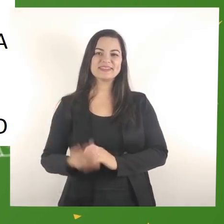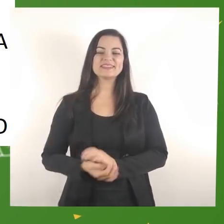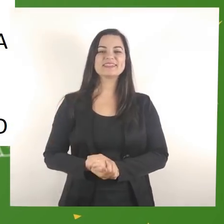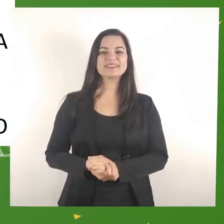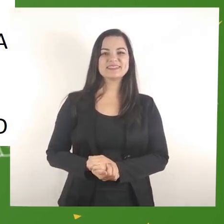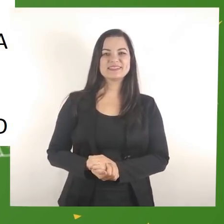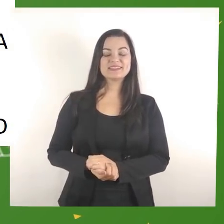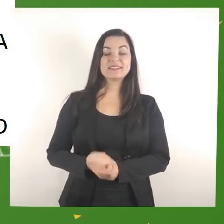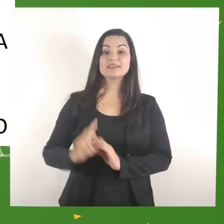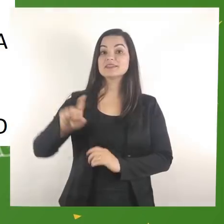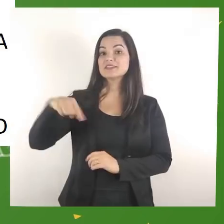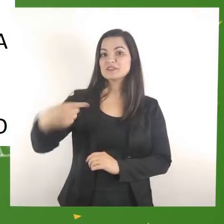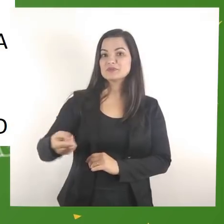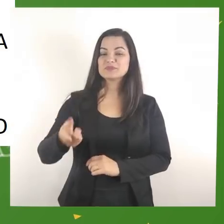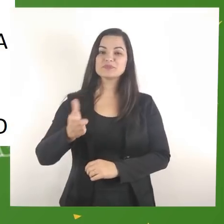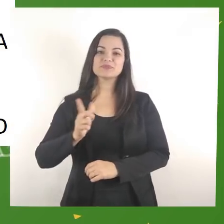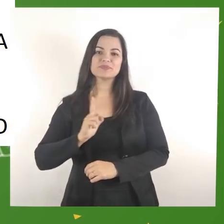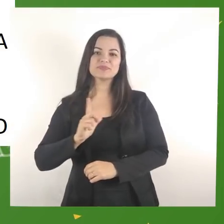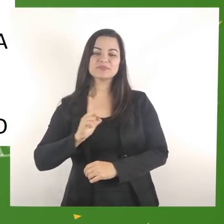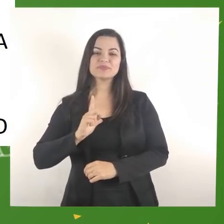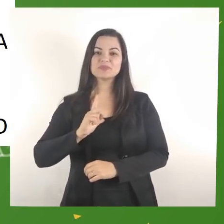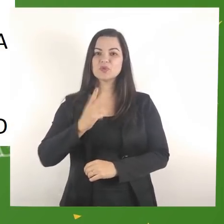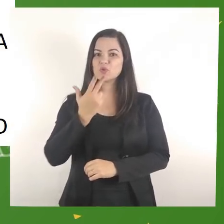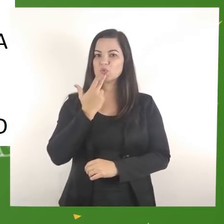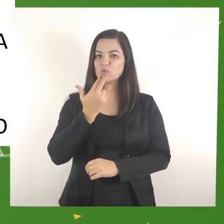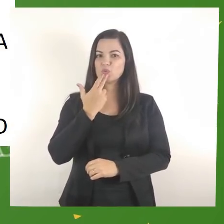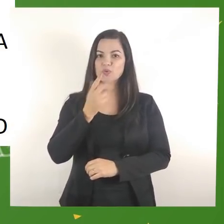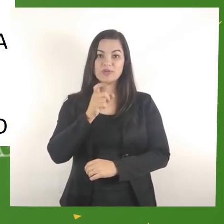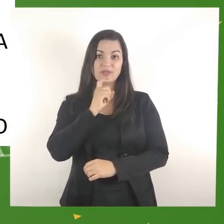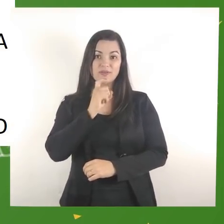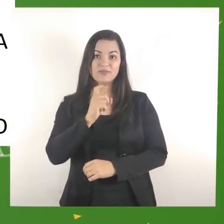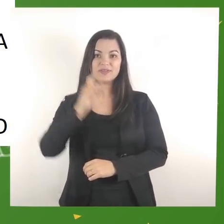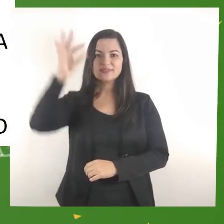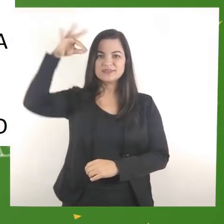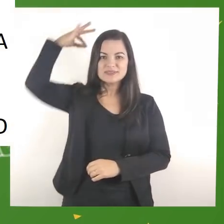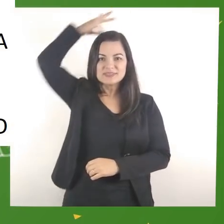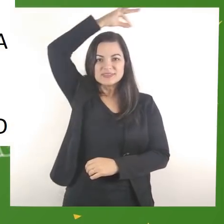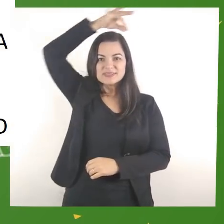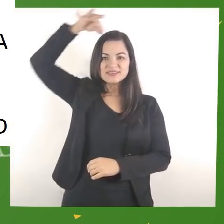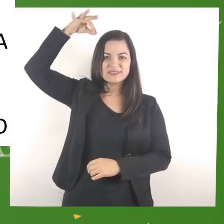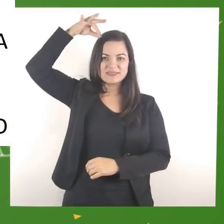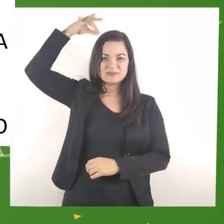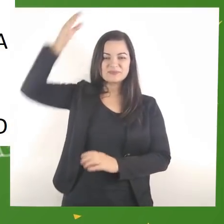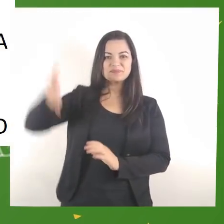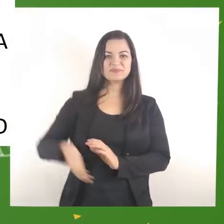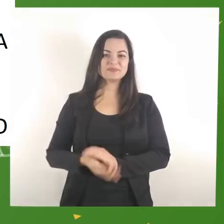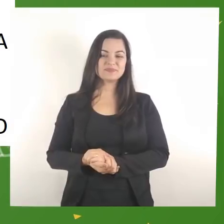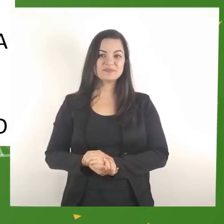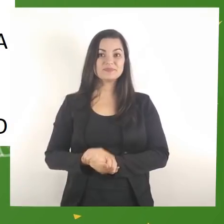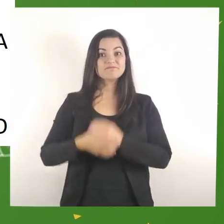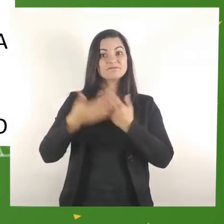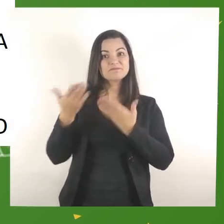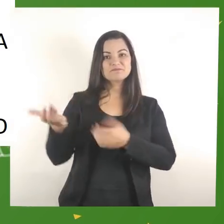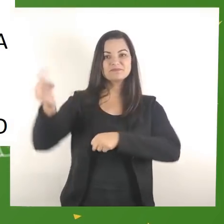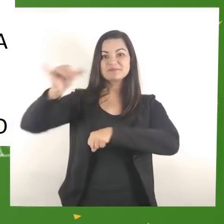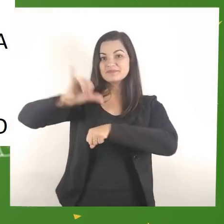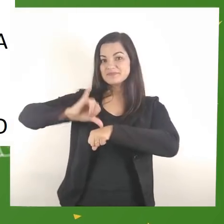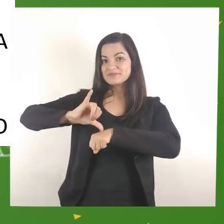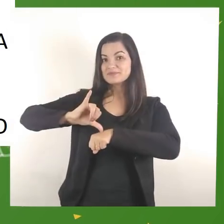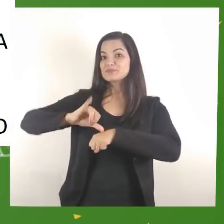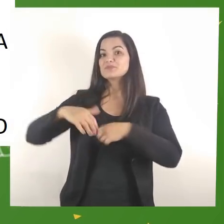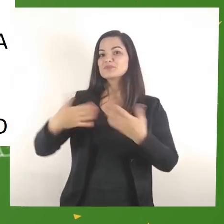Horizonte. Depois nós temos em verde Espírito Santo. Espírito Santo,